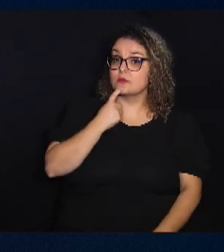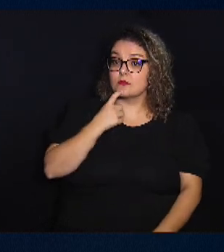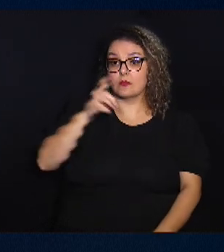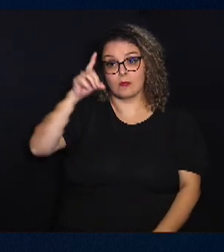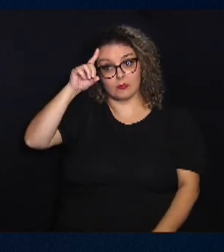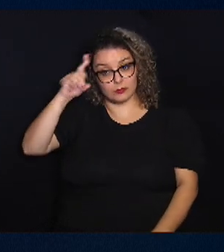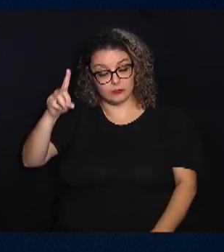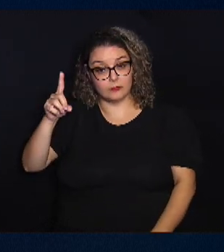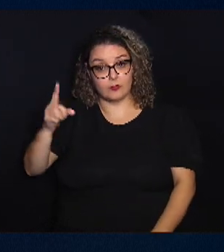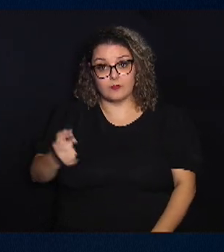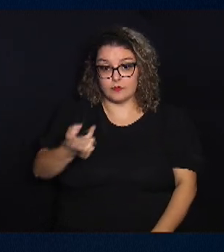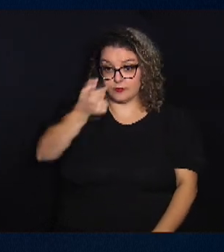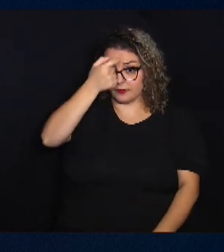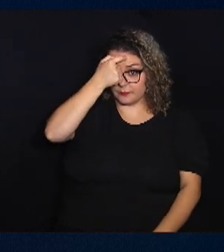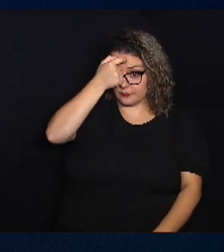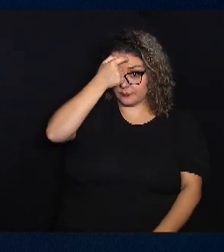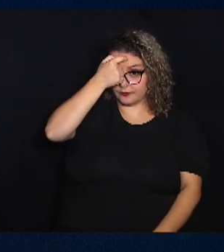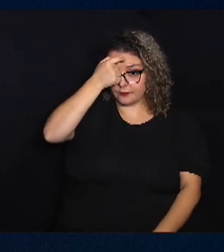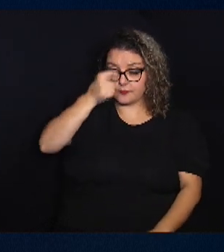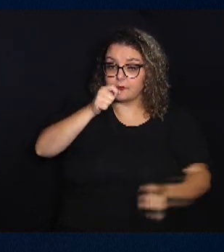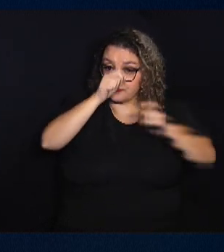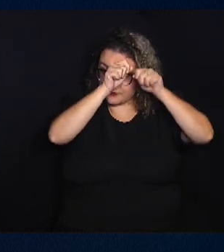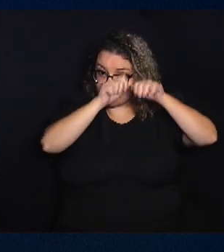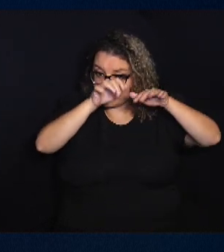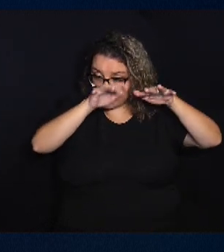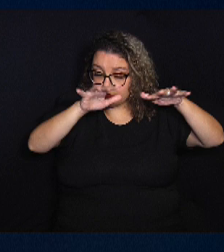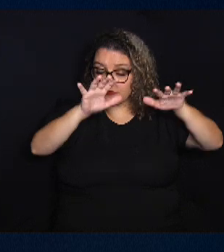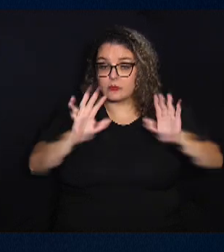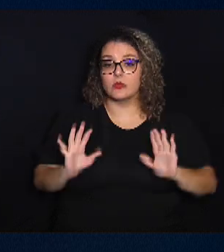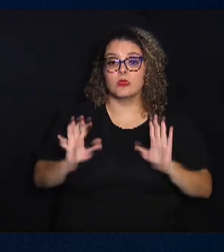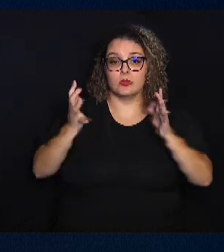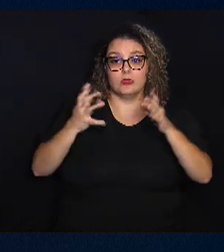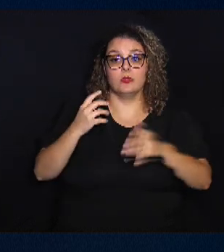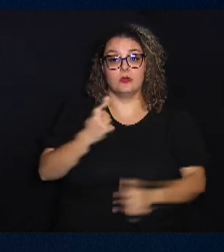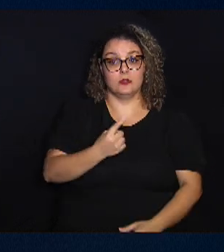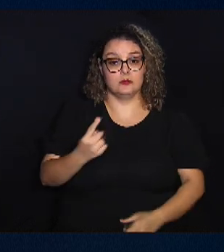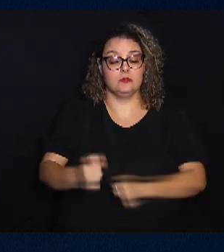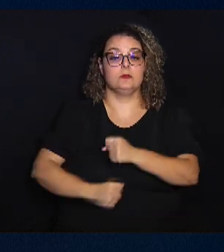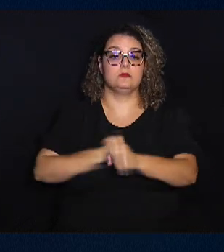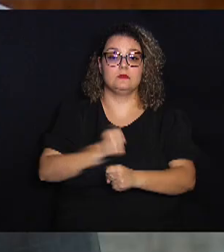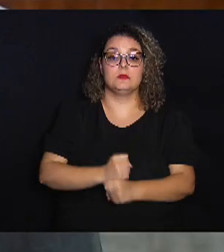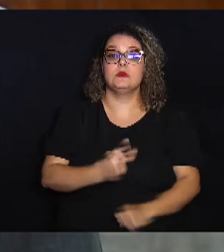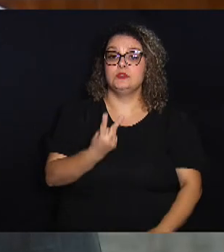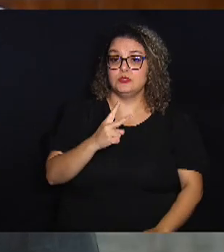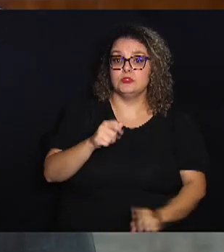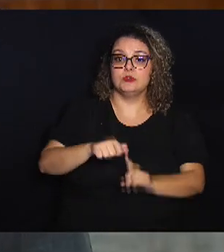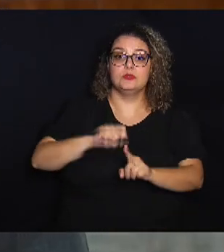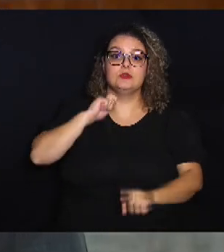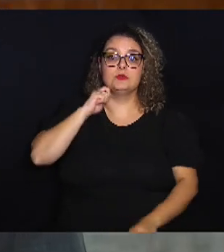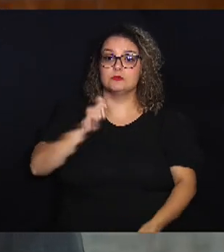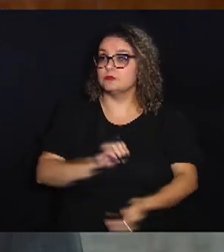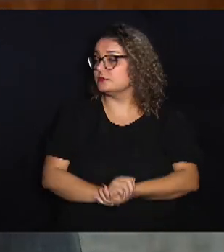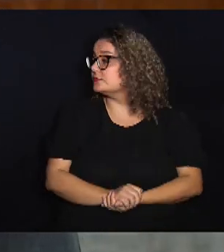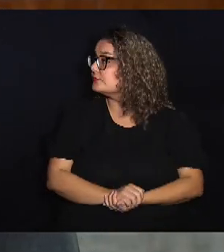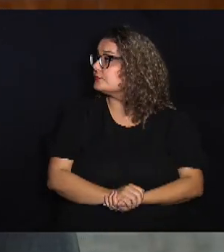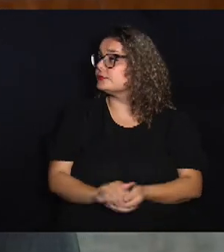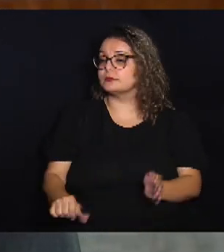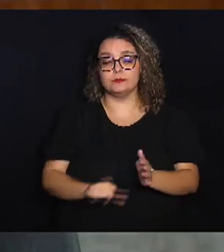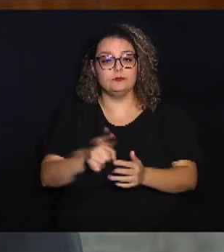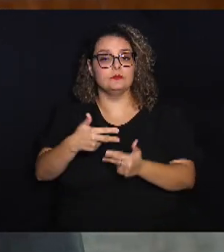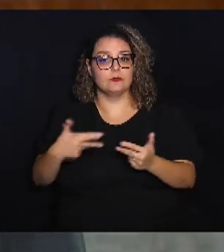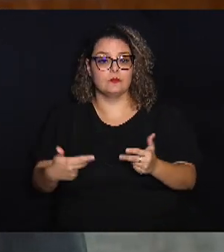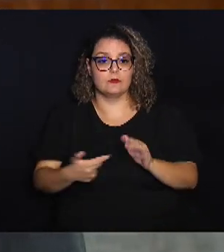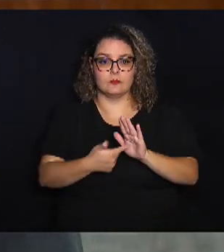Dia da Conscientização do Autismo, celebrado anualmente no dia 2 de abril. O primeiro ponto é mostrar